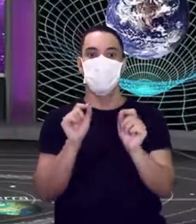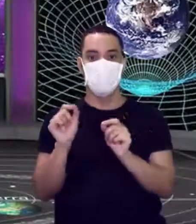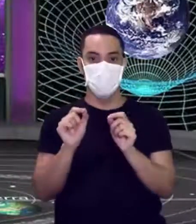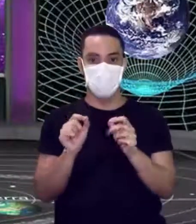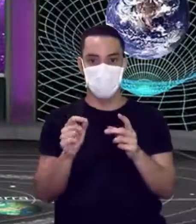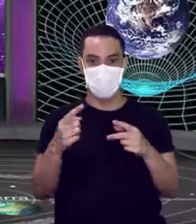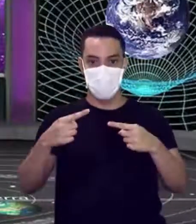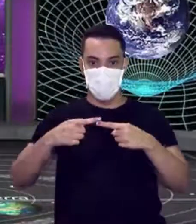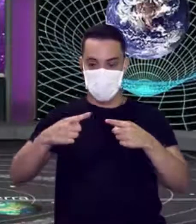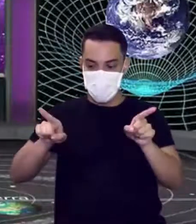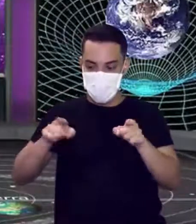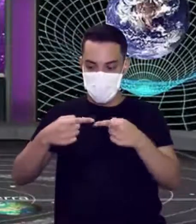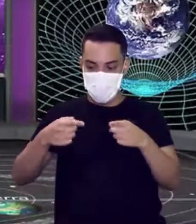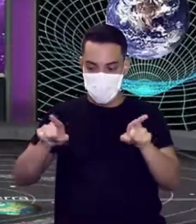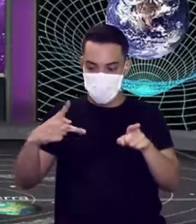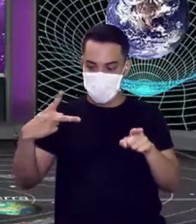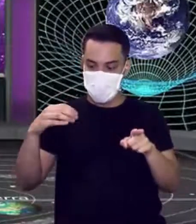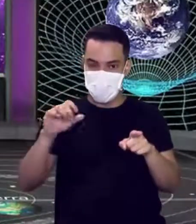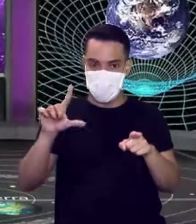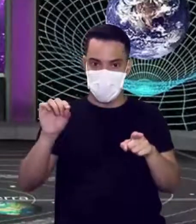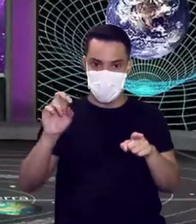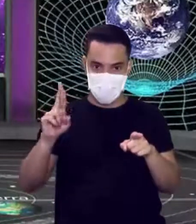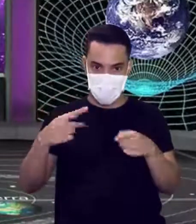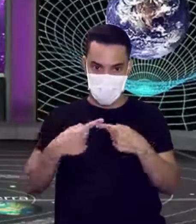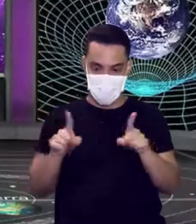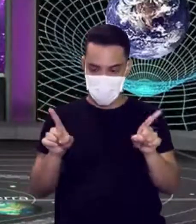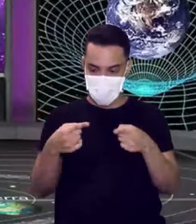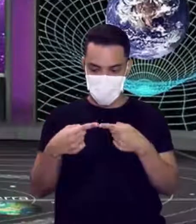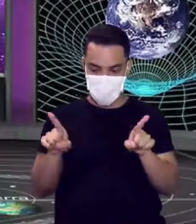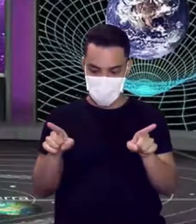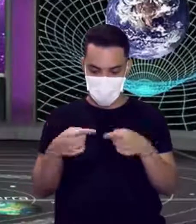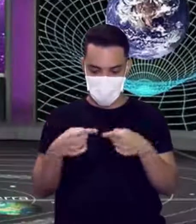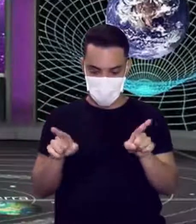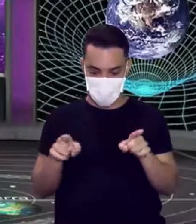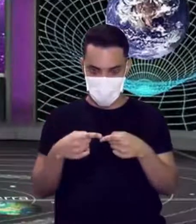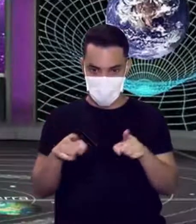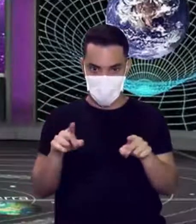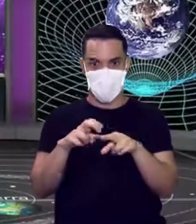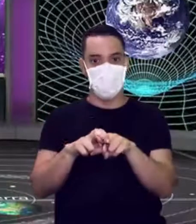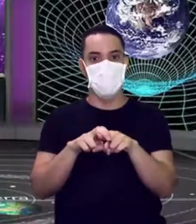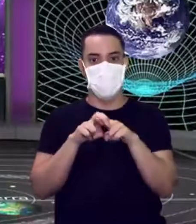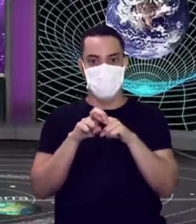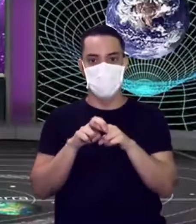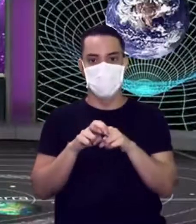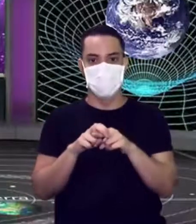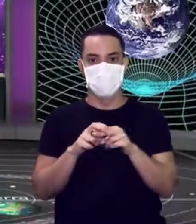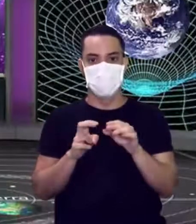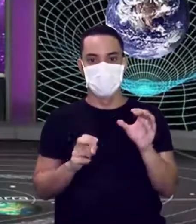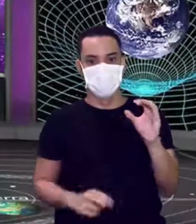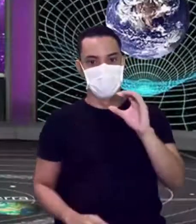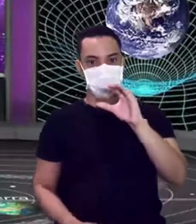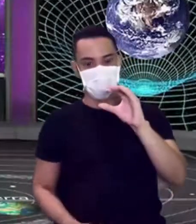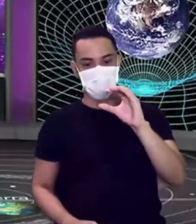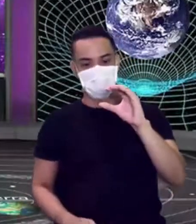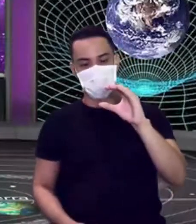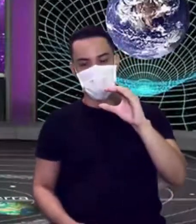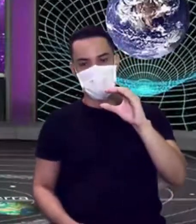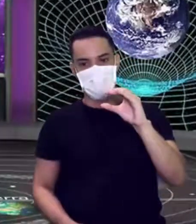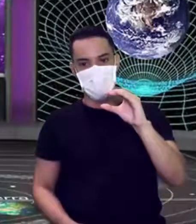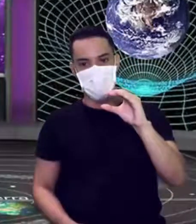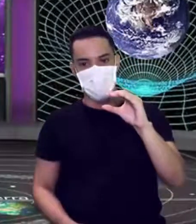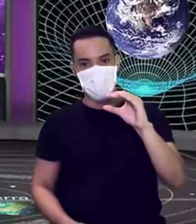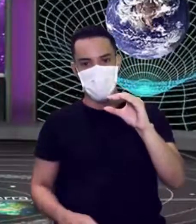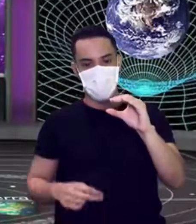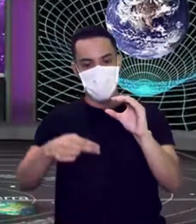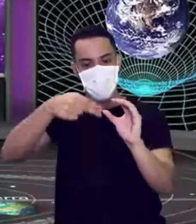vamos imaginar que isso nós vamos ver lá em magnetismo, tá? Eu vou pegar a parte de cima aqui como polo norte e a